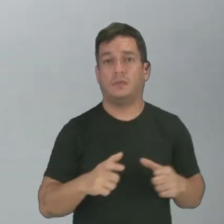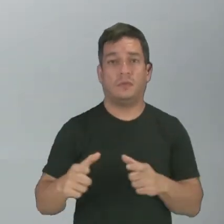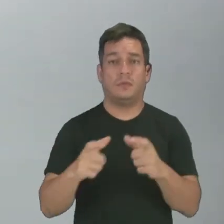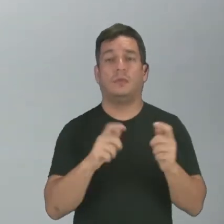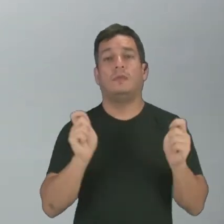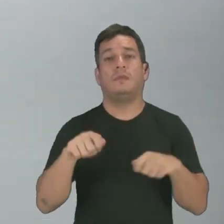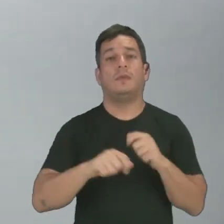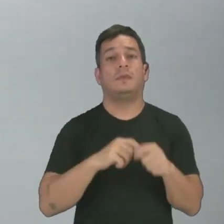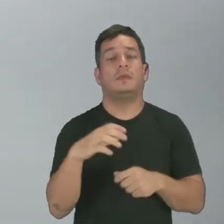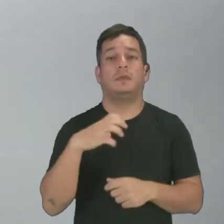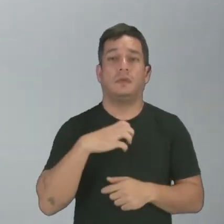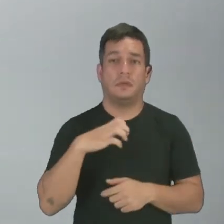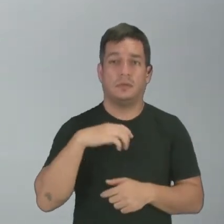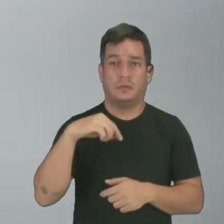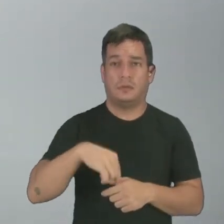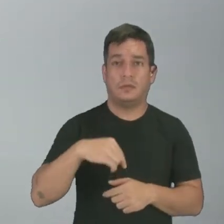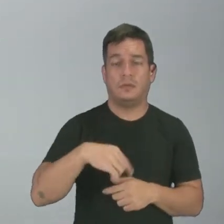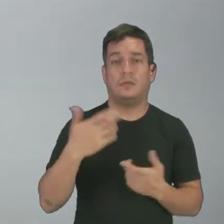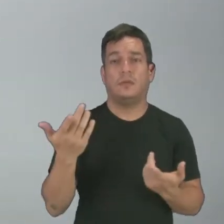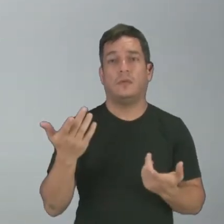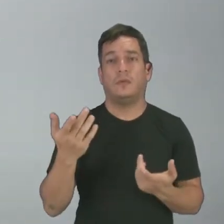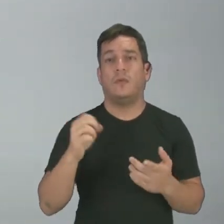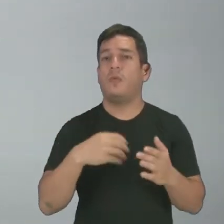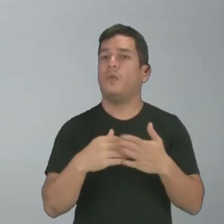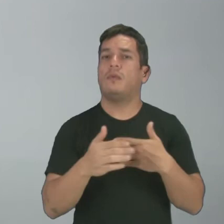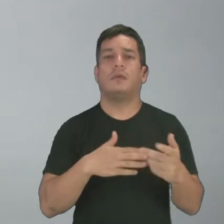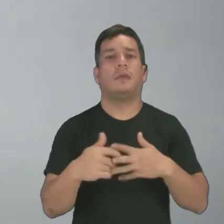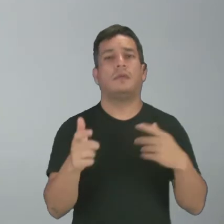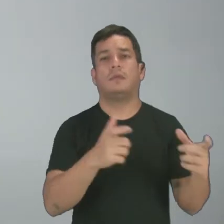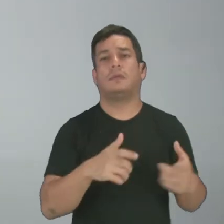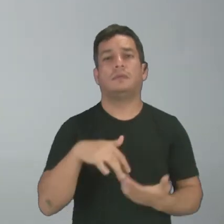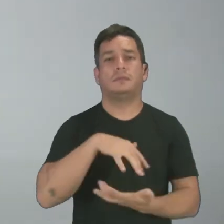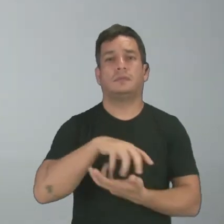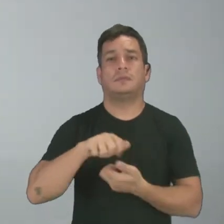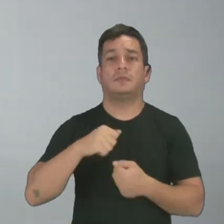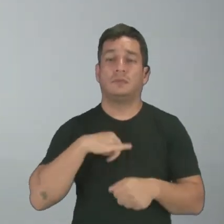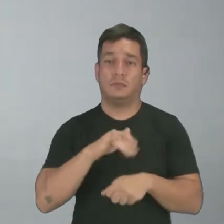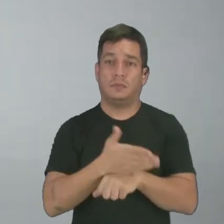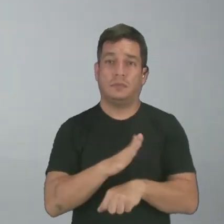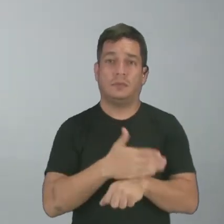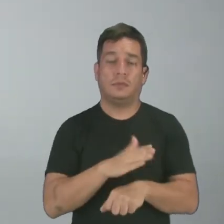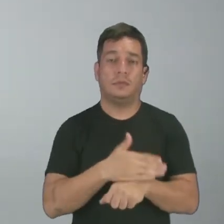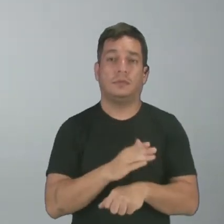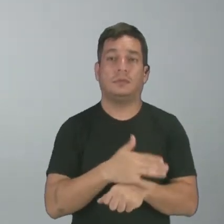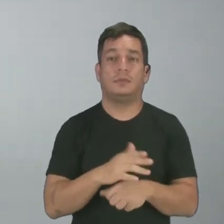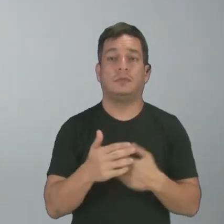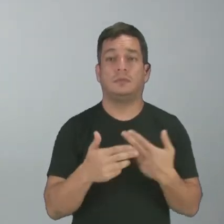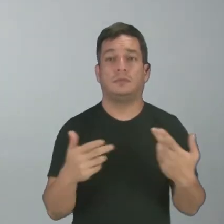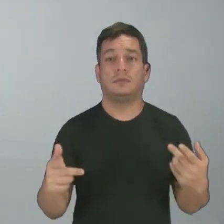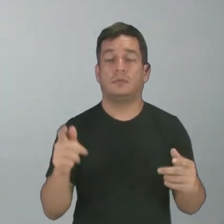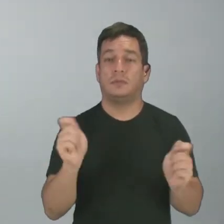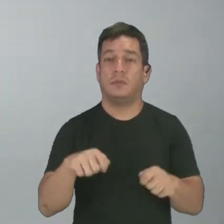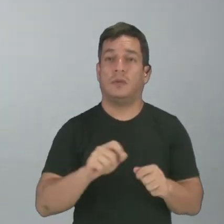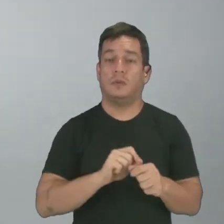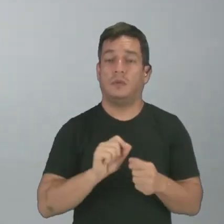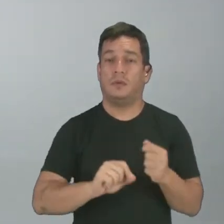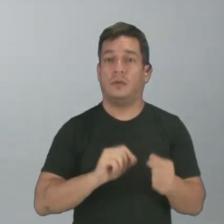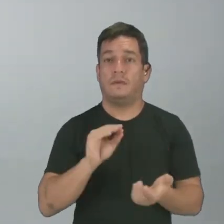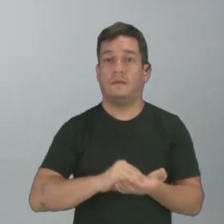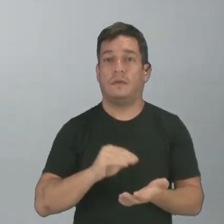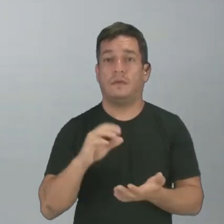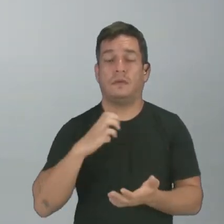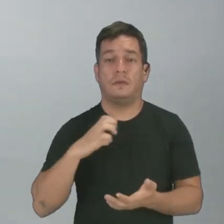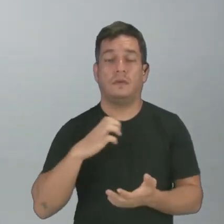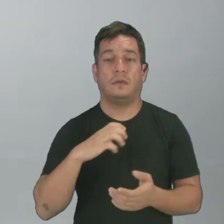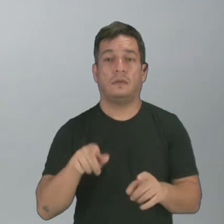ser considerado ético aqui ou em qualquer lugar do mundo. Agora, se eu pratico determinada coisa que pode ser antiético